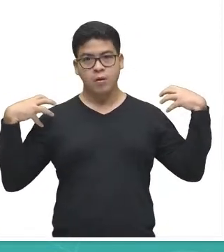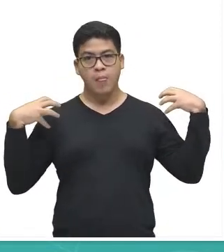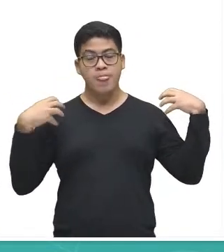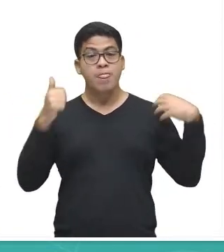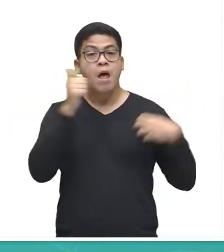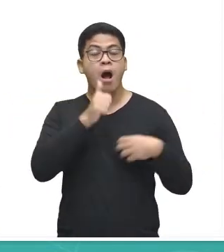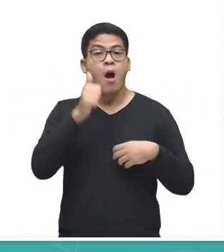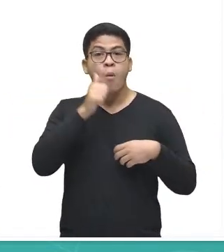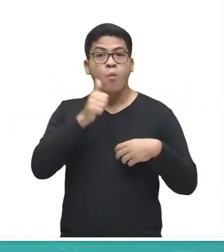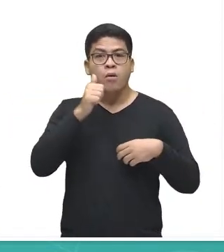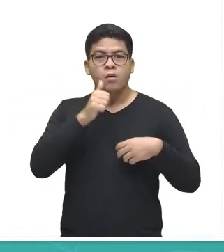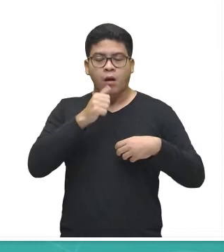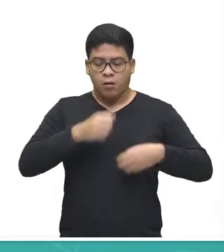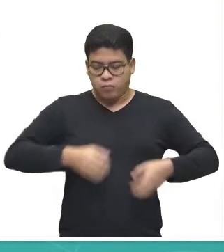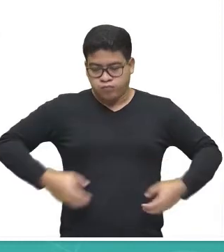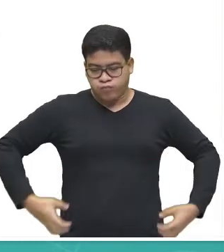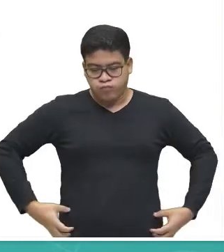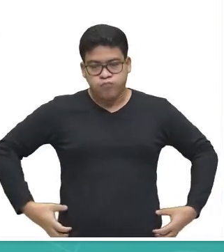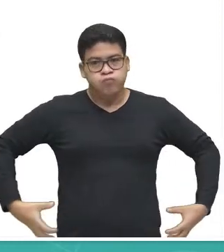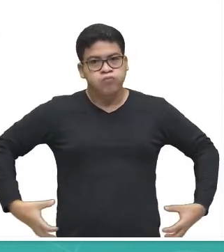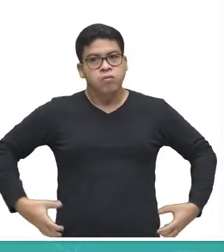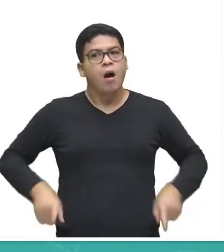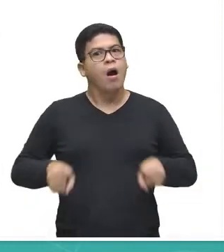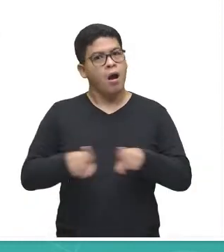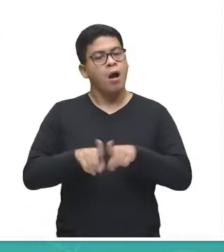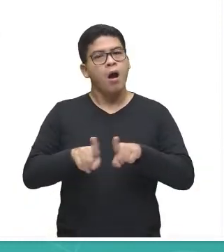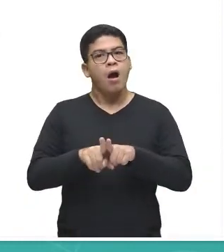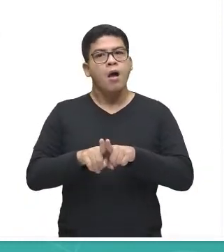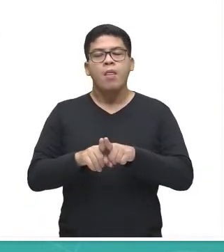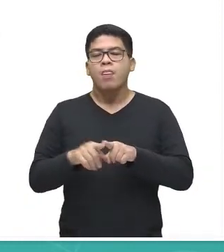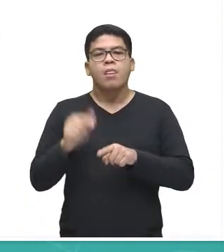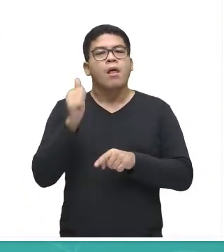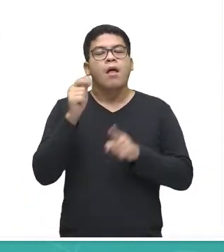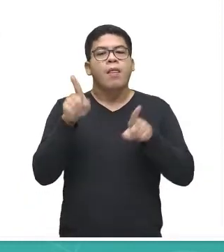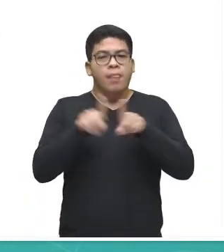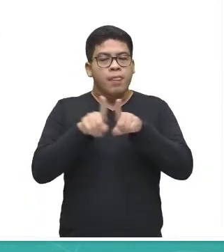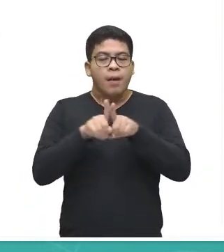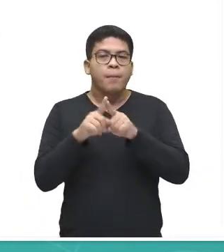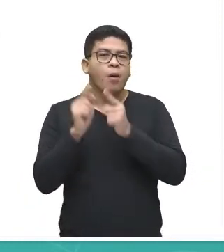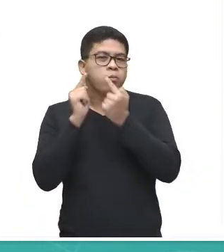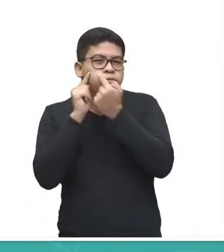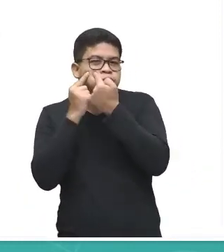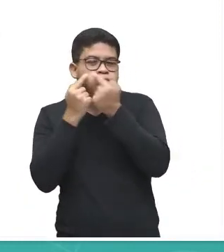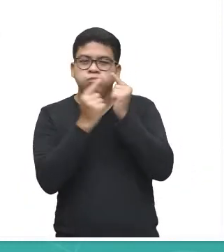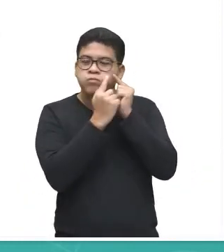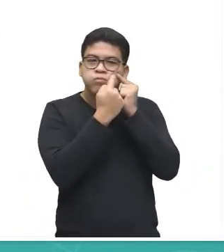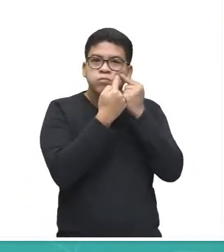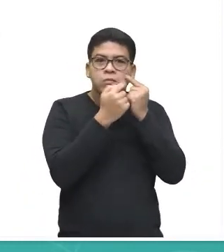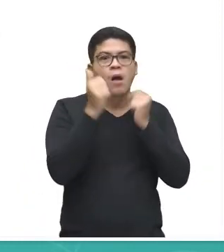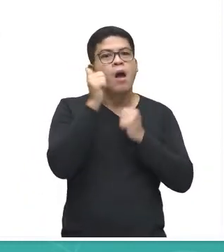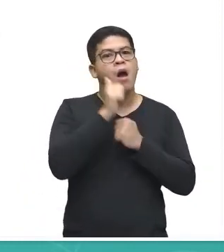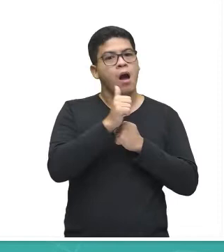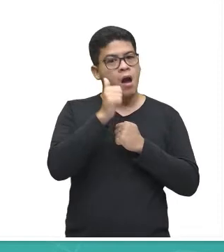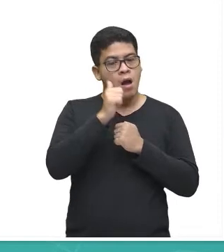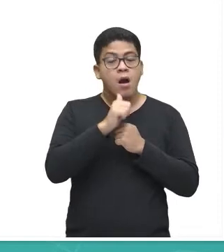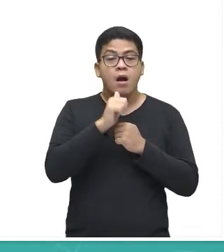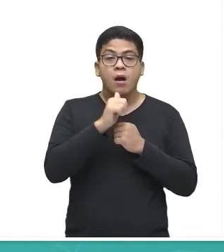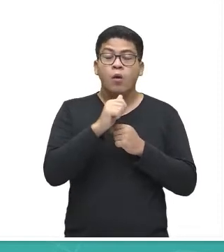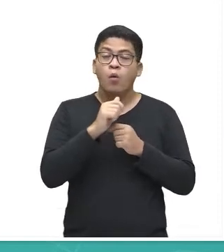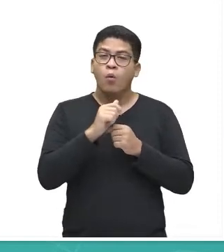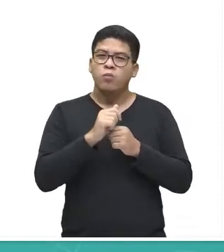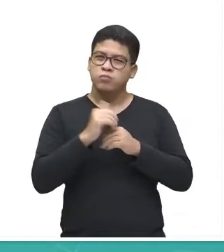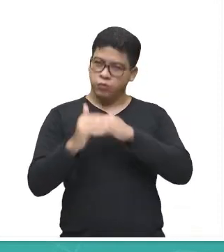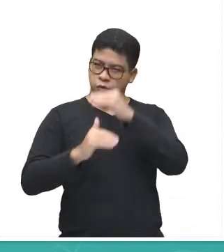dos quadris, o aparecimento da acne, o desenvolvimento sexual completo. Por quê?